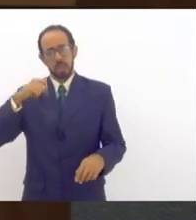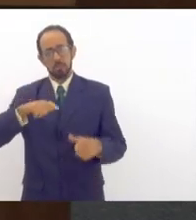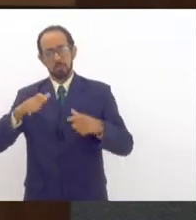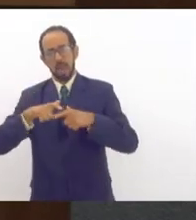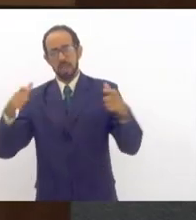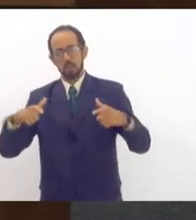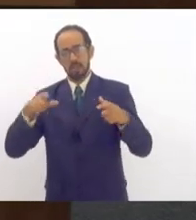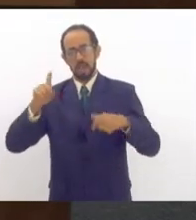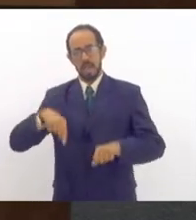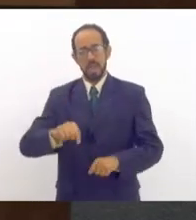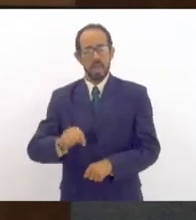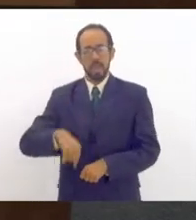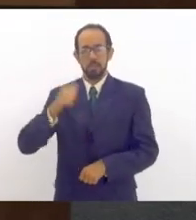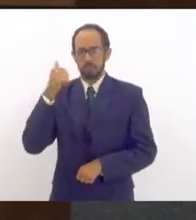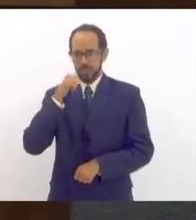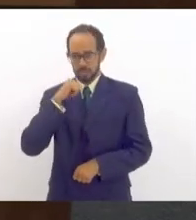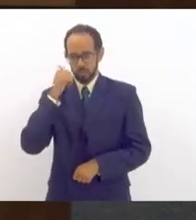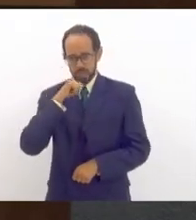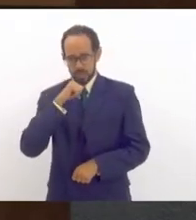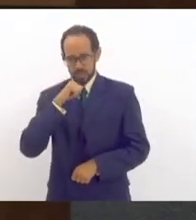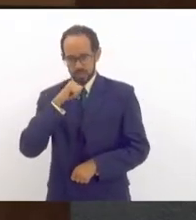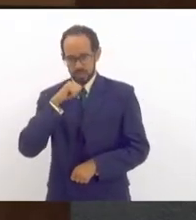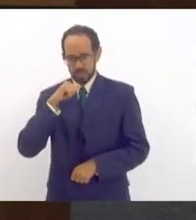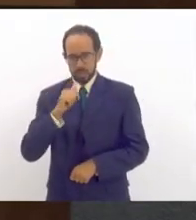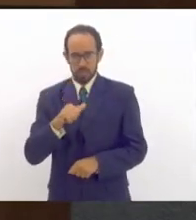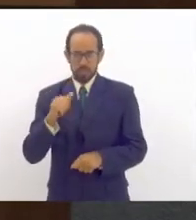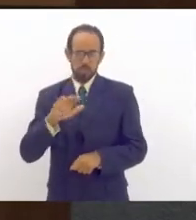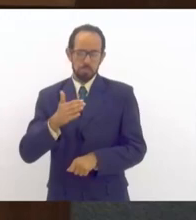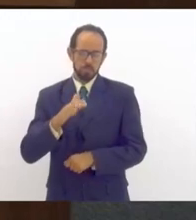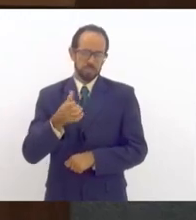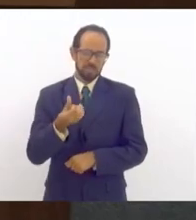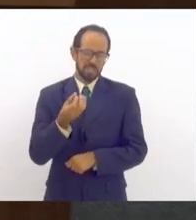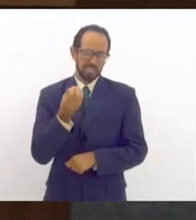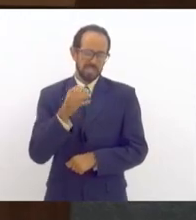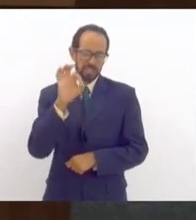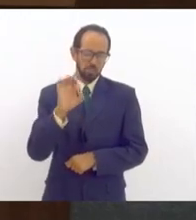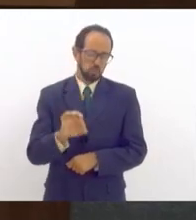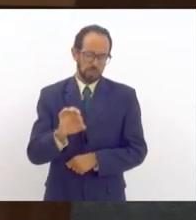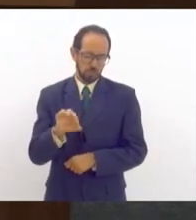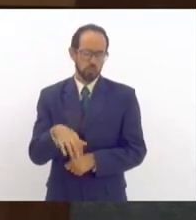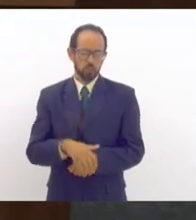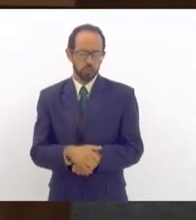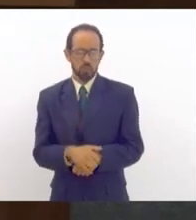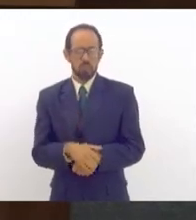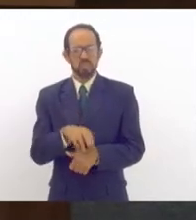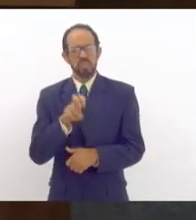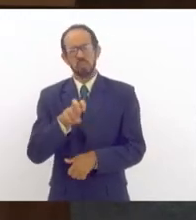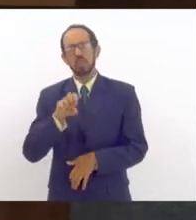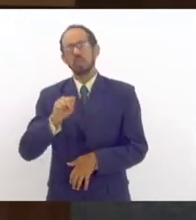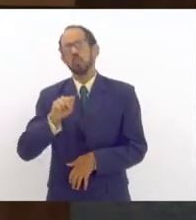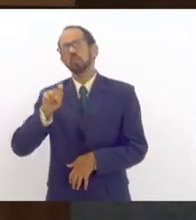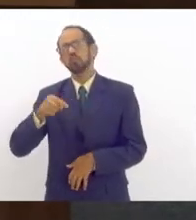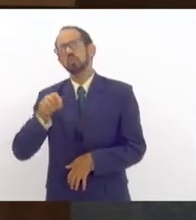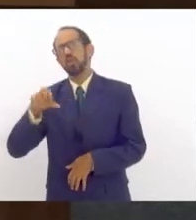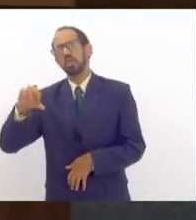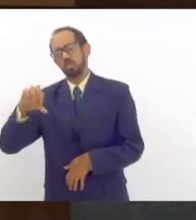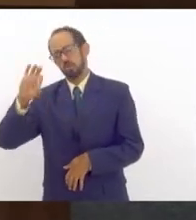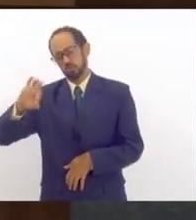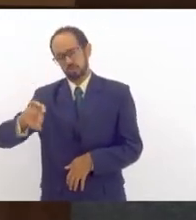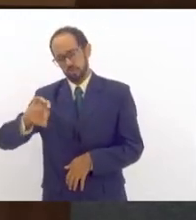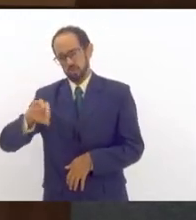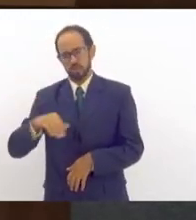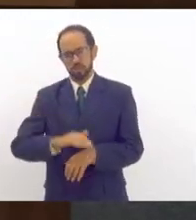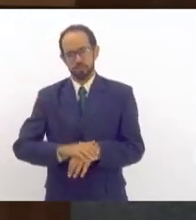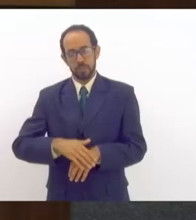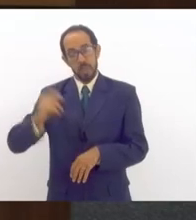pelos técnicos feminino em torno de quase 60% 58.9% para ser mais precisa sendo que